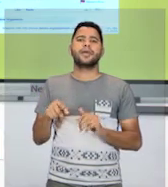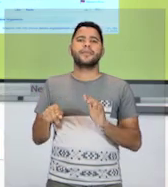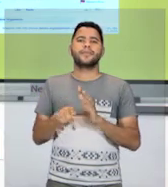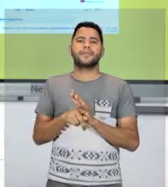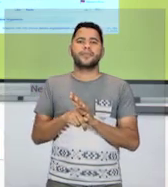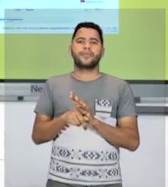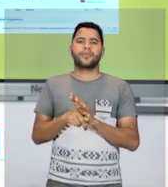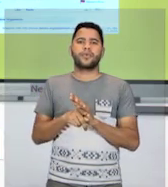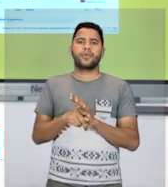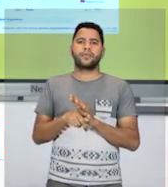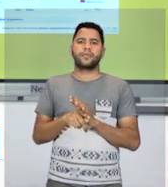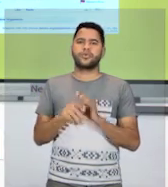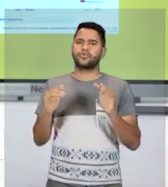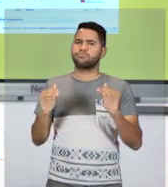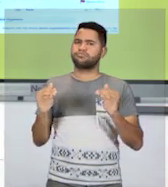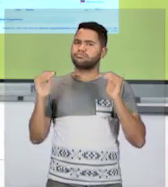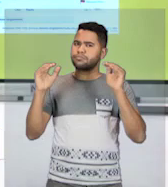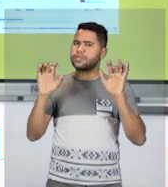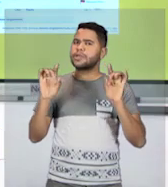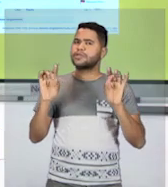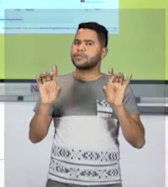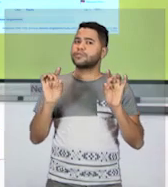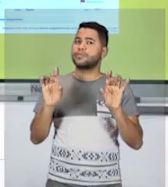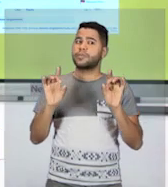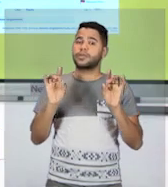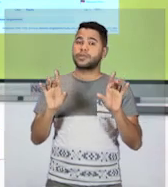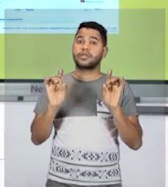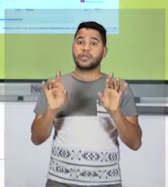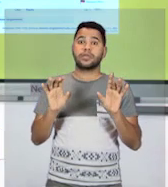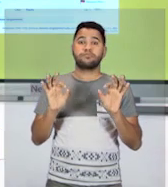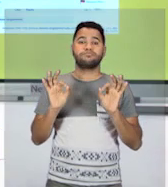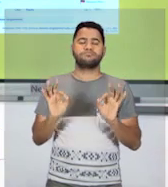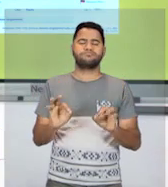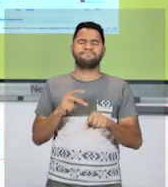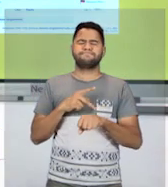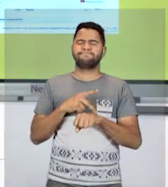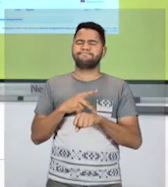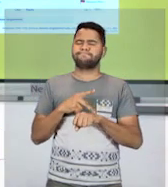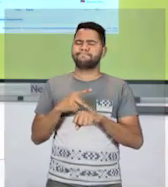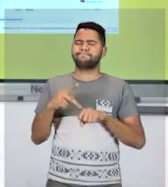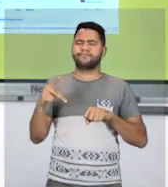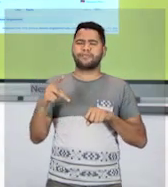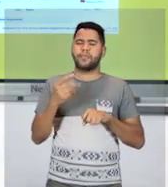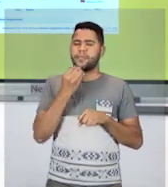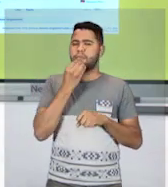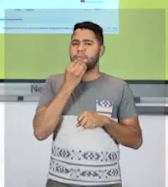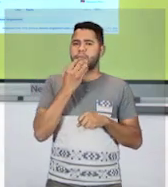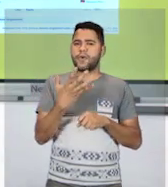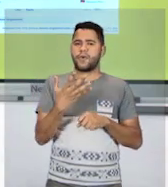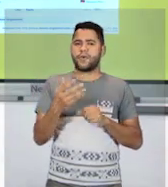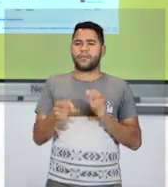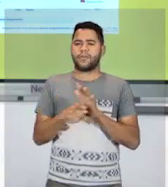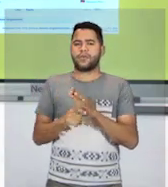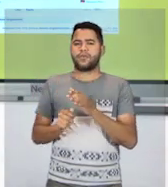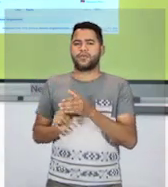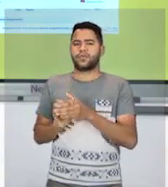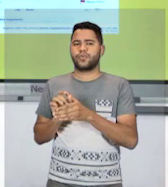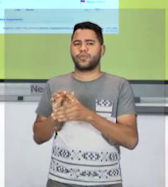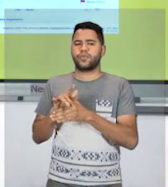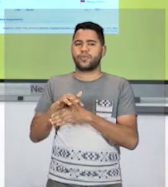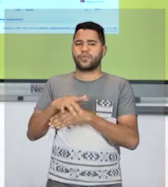a água de classe especial é uma água super pura gente mágoa super boa das nossas nascentes